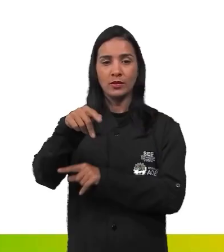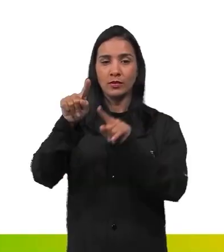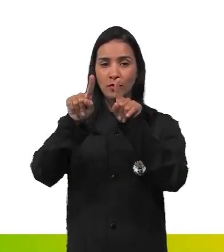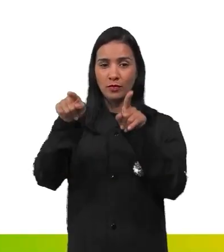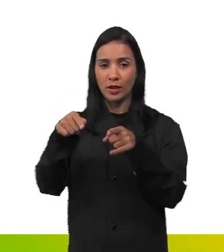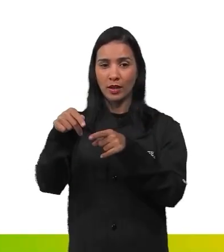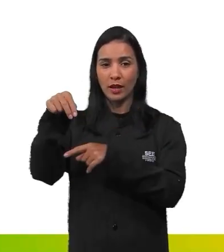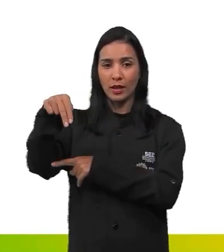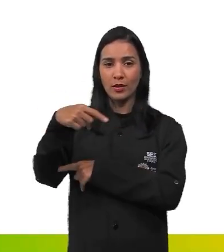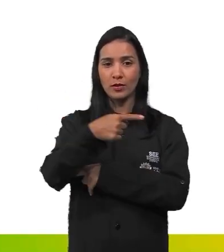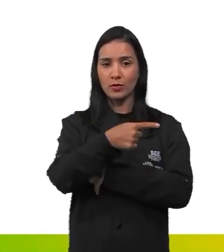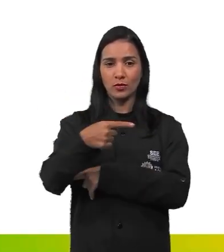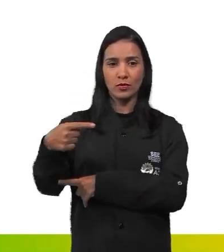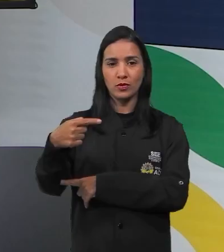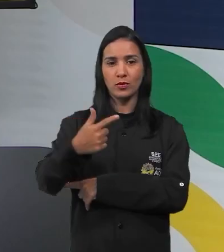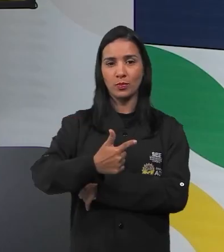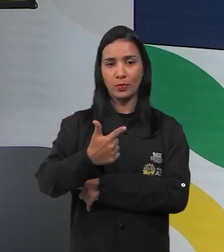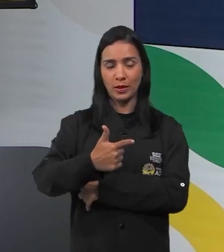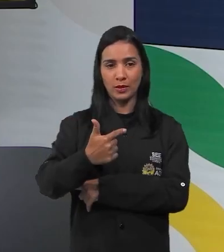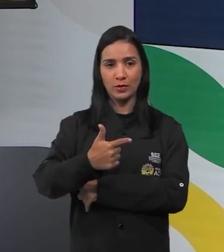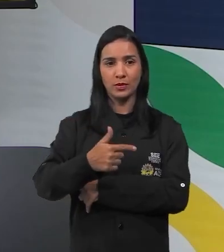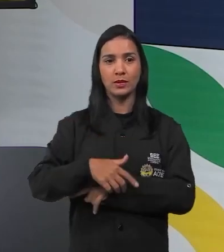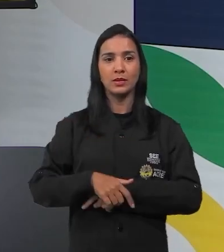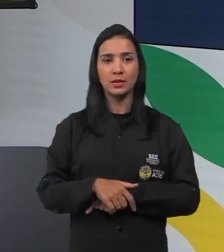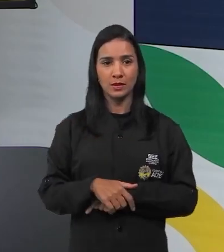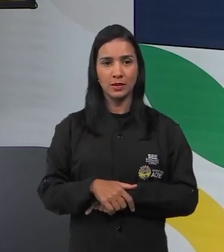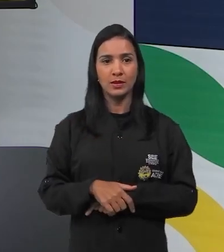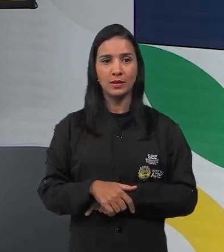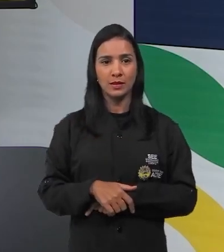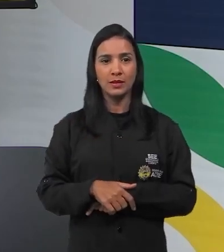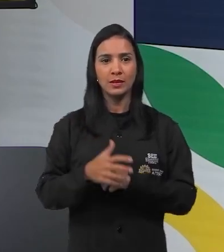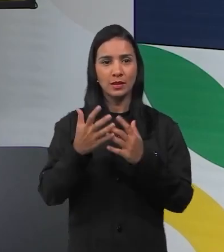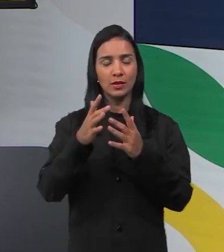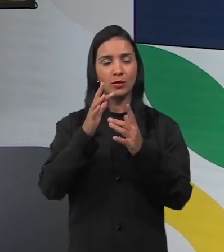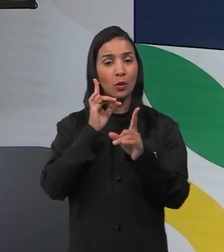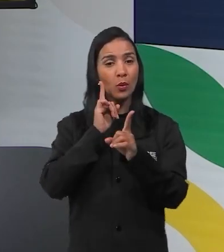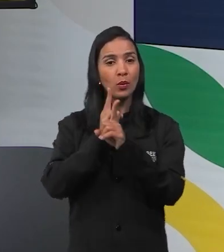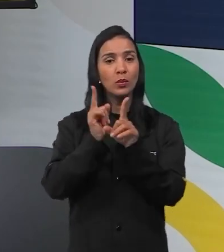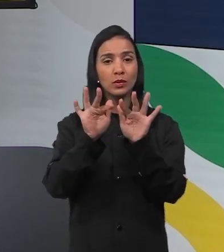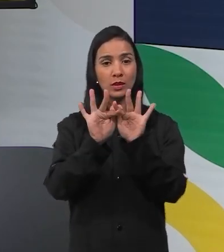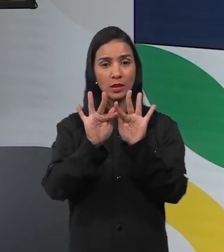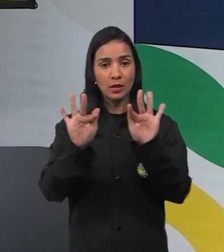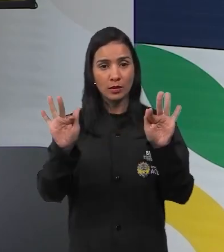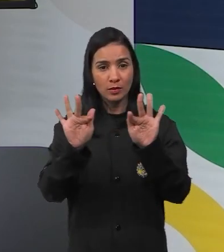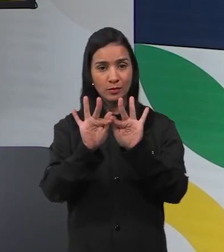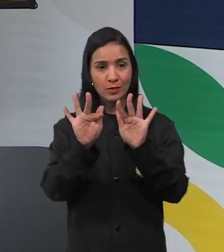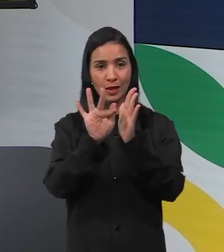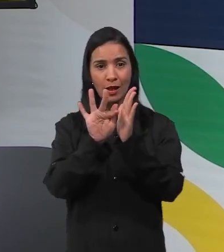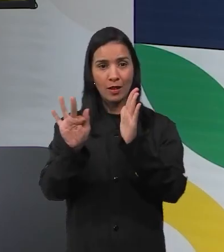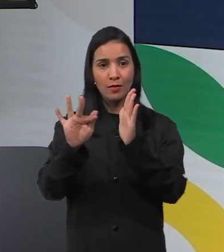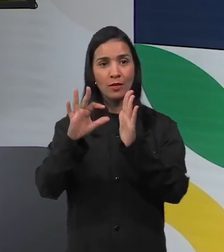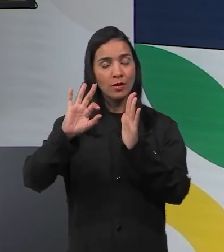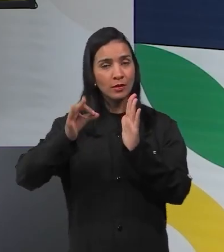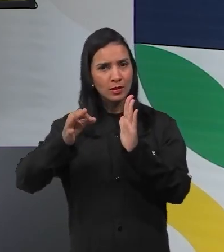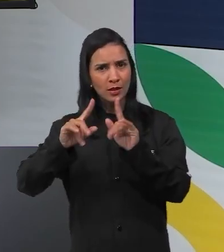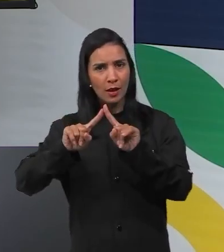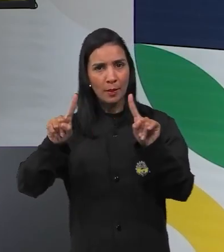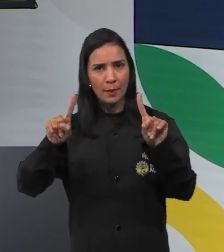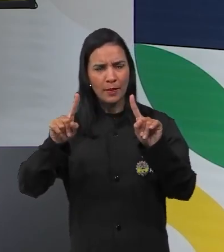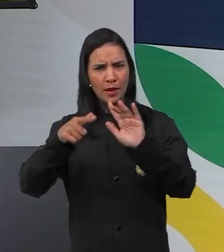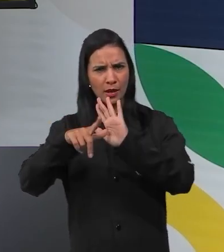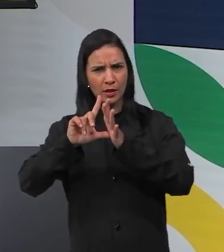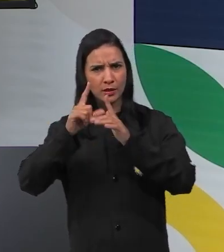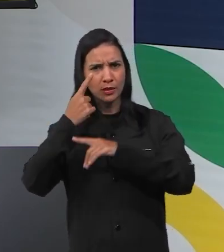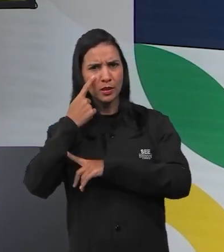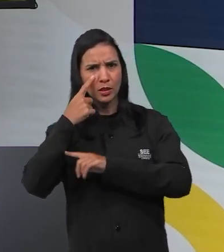dividido para 2, que é a fórmula que nós queremos encontrar. Mas é claro que eu quero deixar uma coisa clara para você. Você